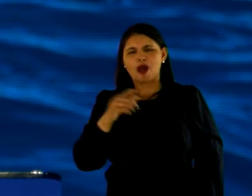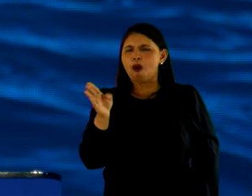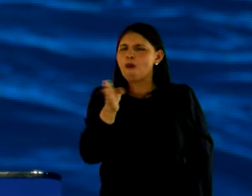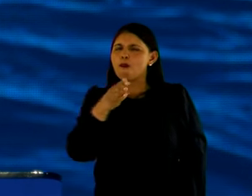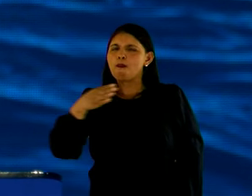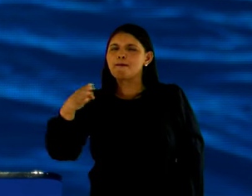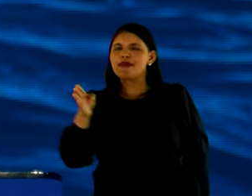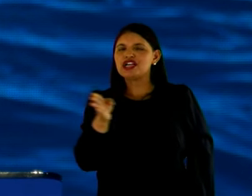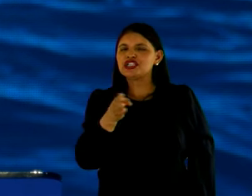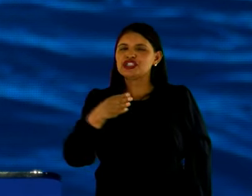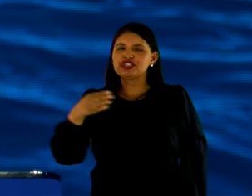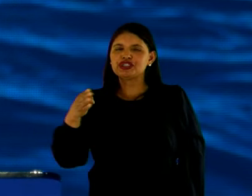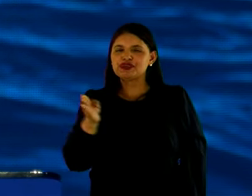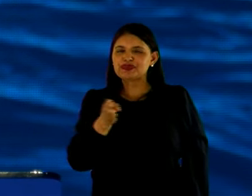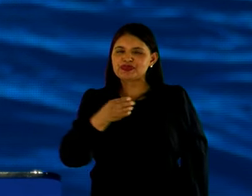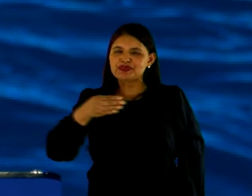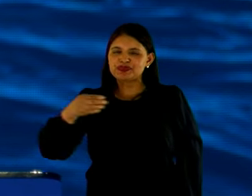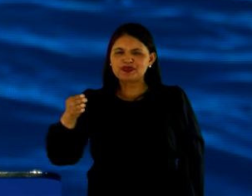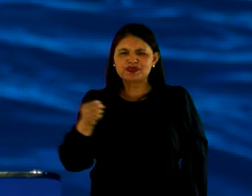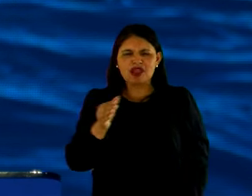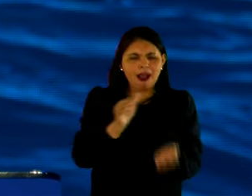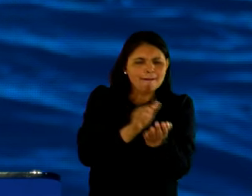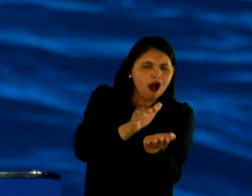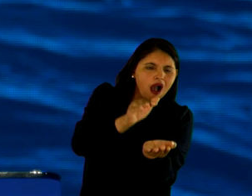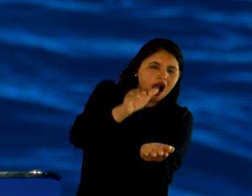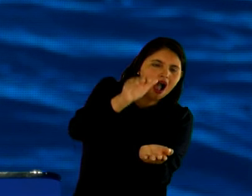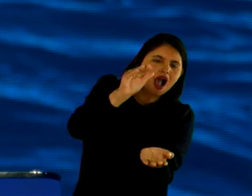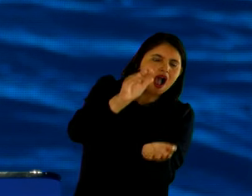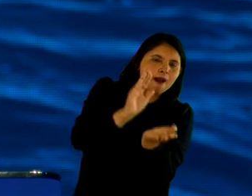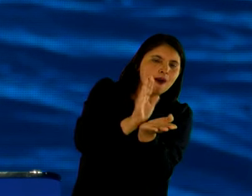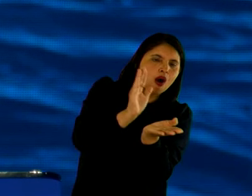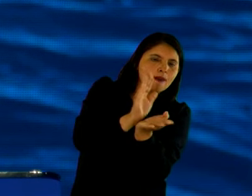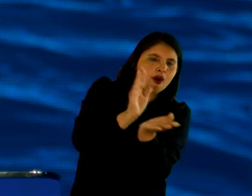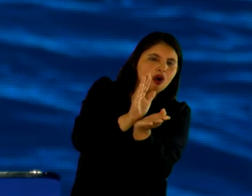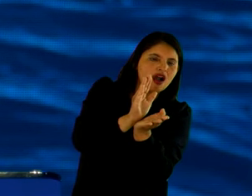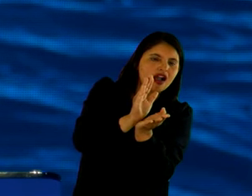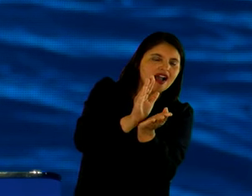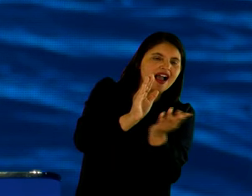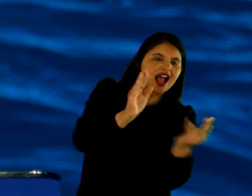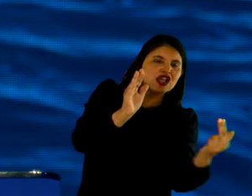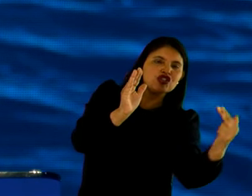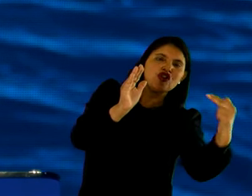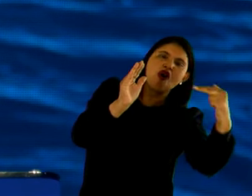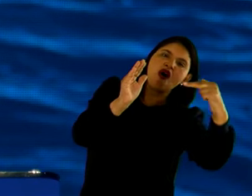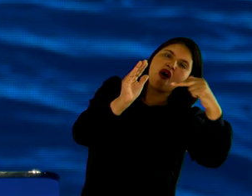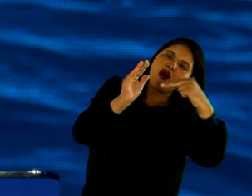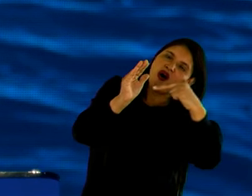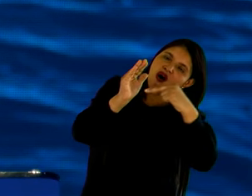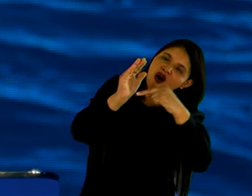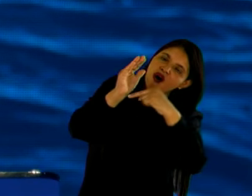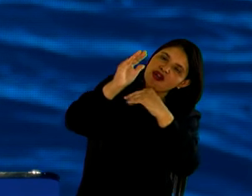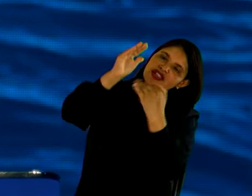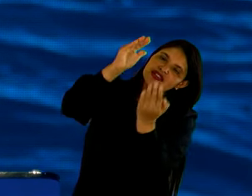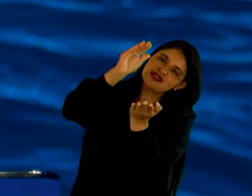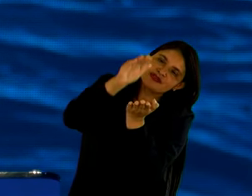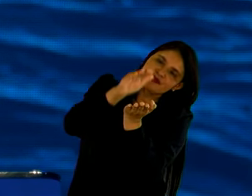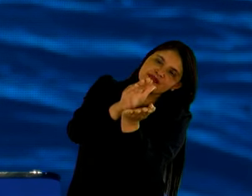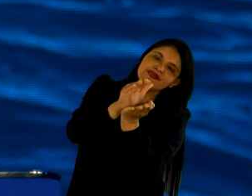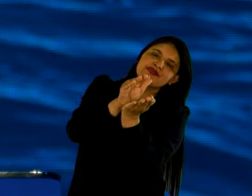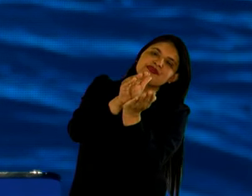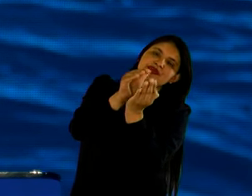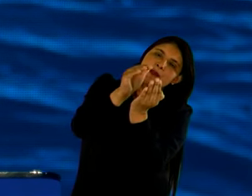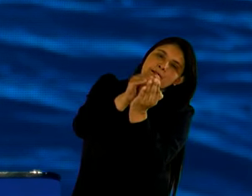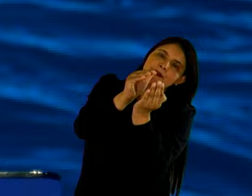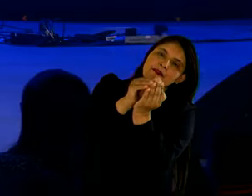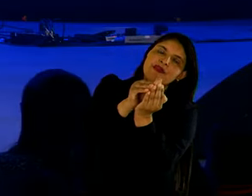Quando Jonas caiu na água, aquele peixe enorme que Deus enviou foi lá e abocanhou Jonas. E